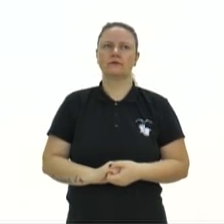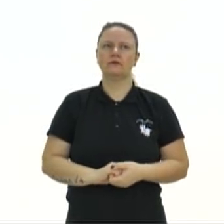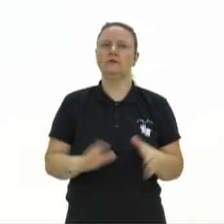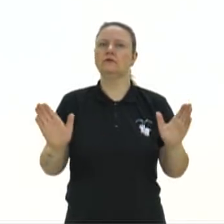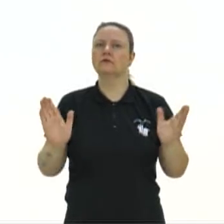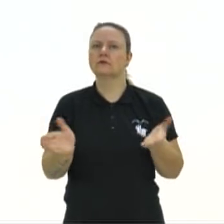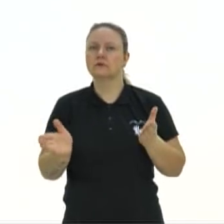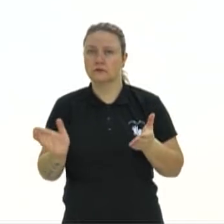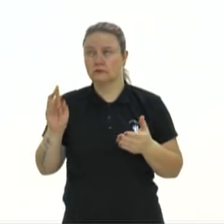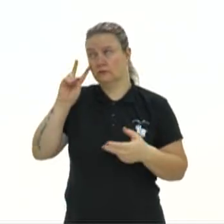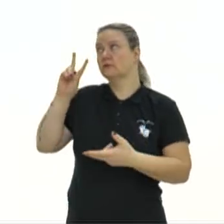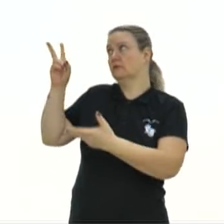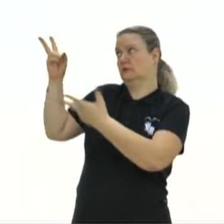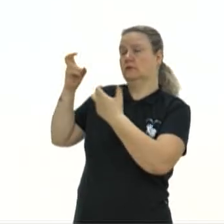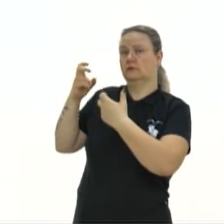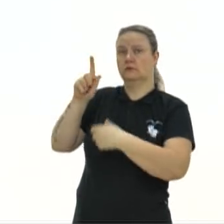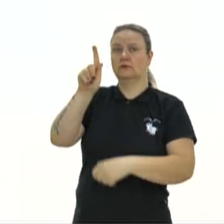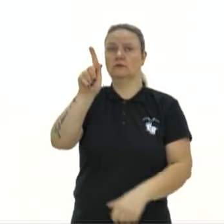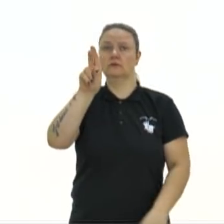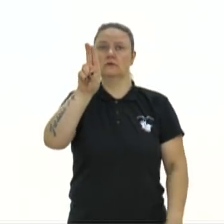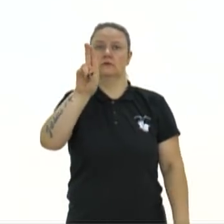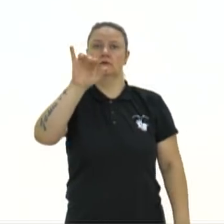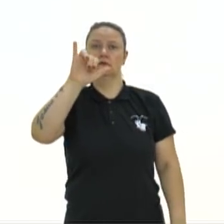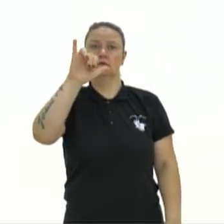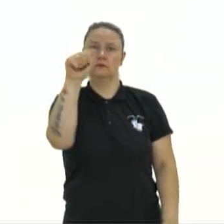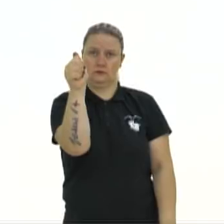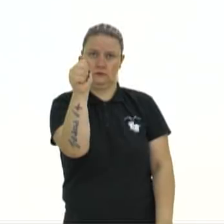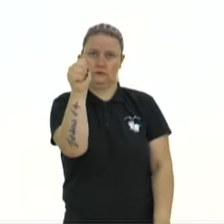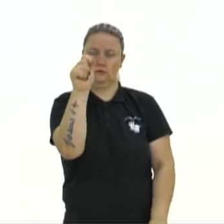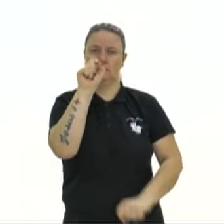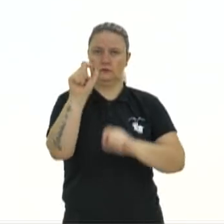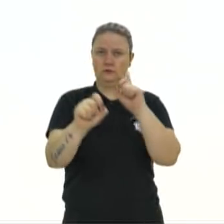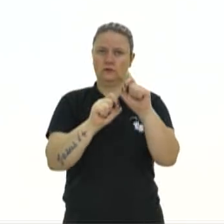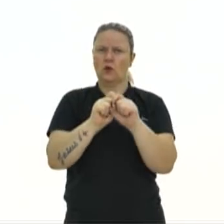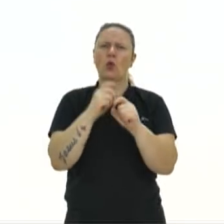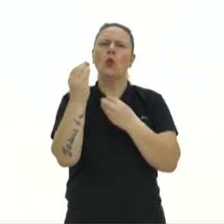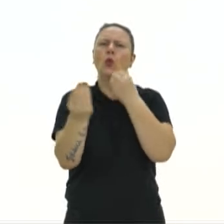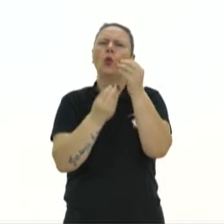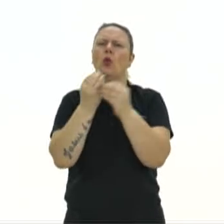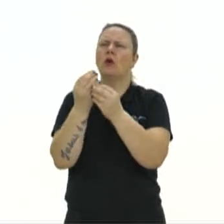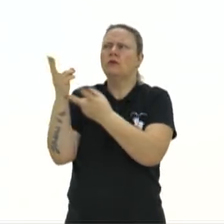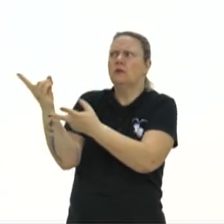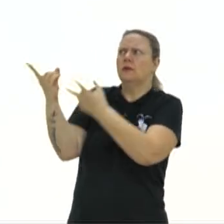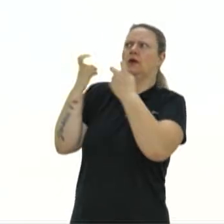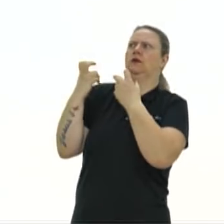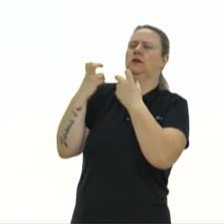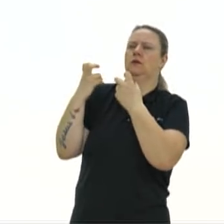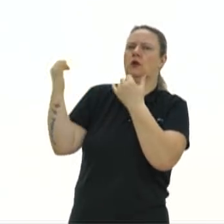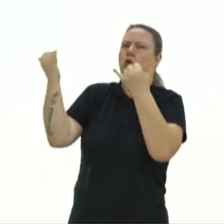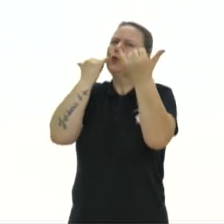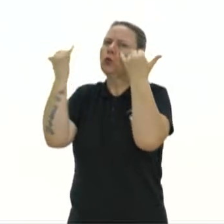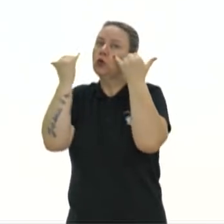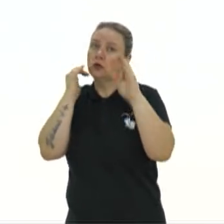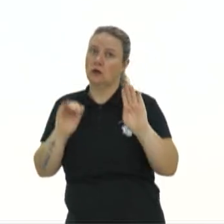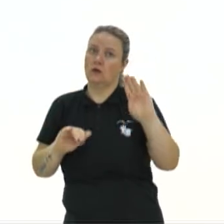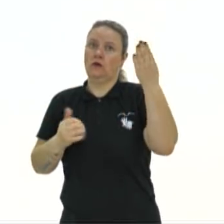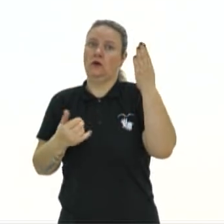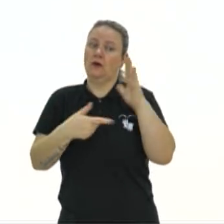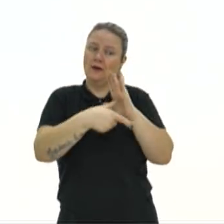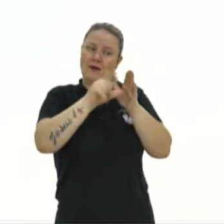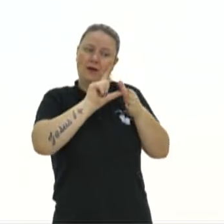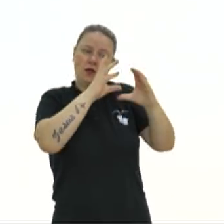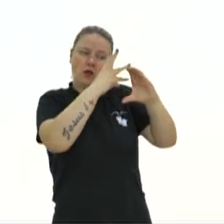Agora nós temos o guia que acompanha a notícia, guia de como identificar notícias falsas antes de mandar para o grupo